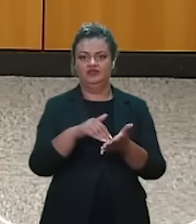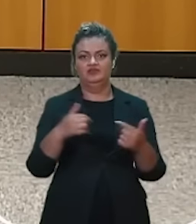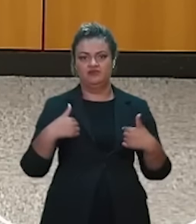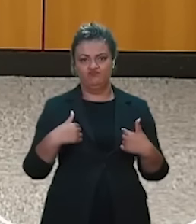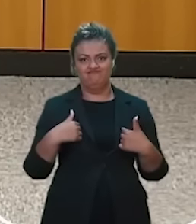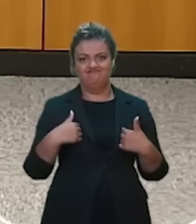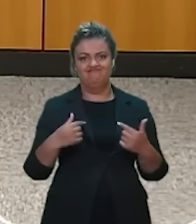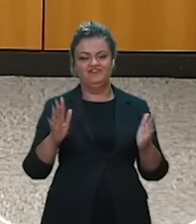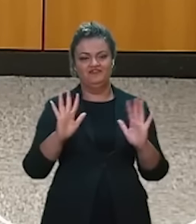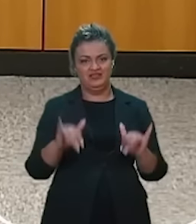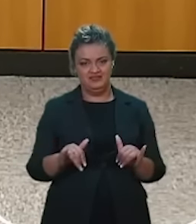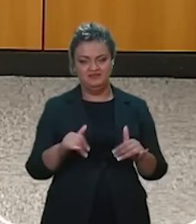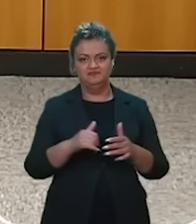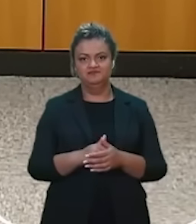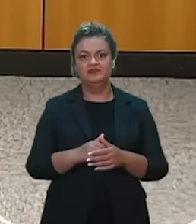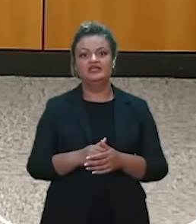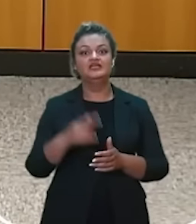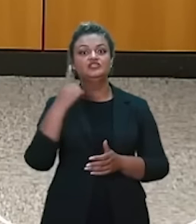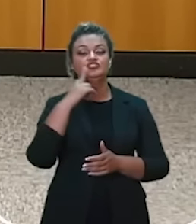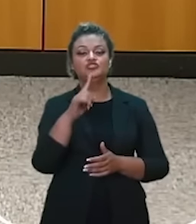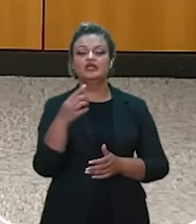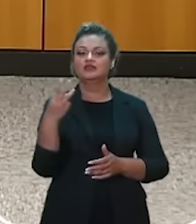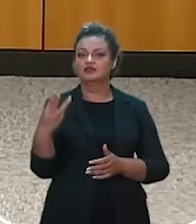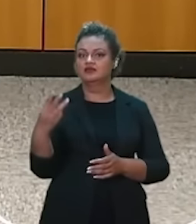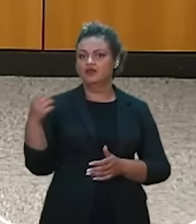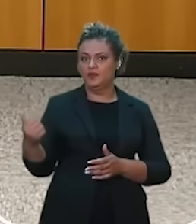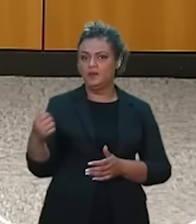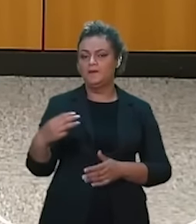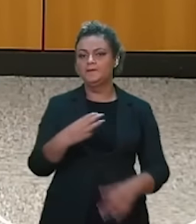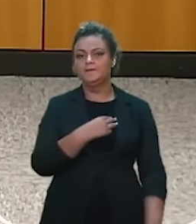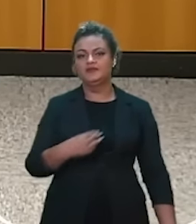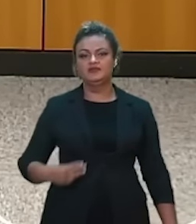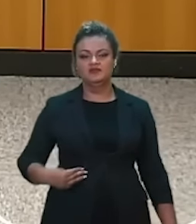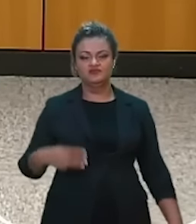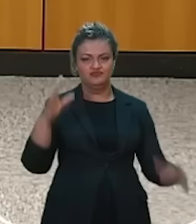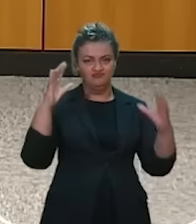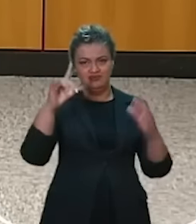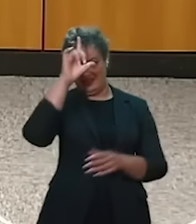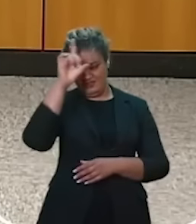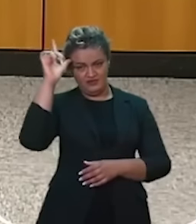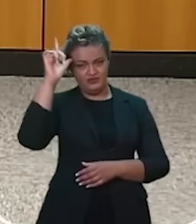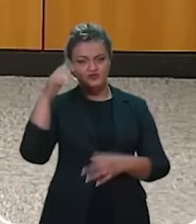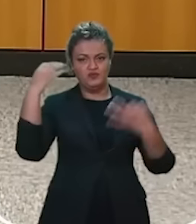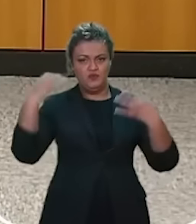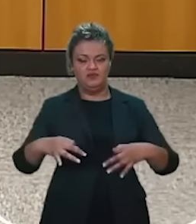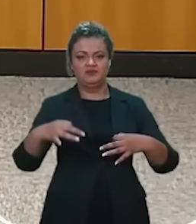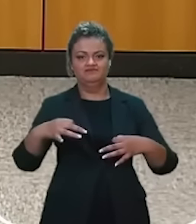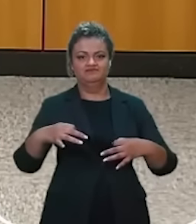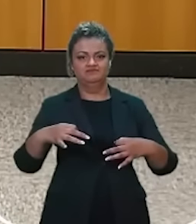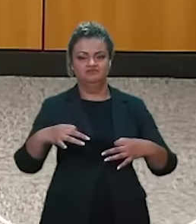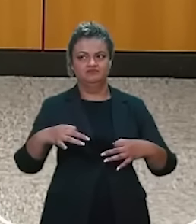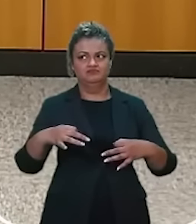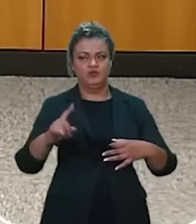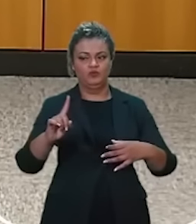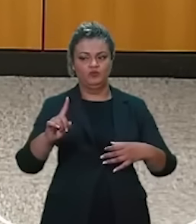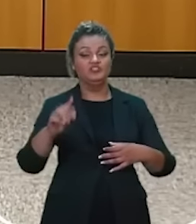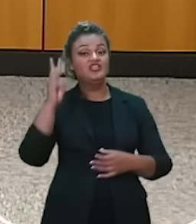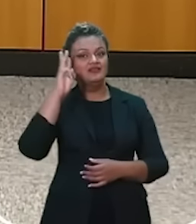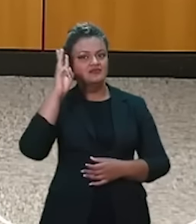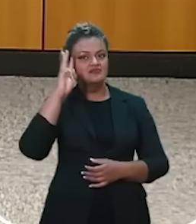e no dia 31 o ministro levand já se instala aqui eh desculpem terça né dia